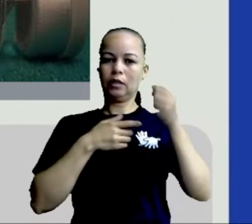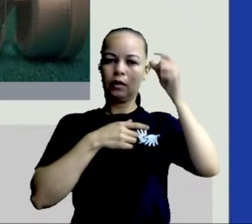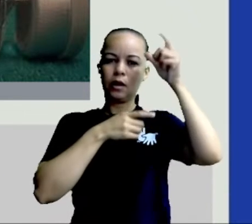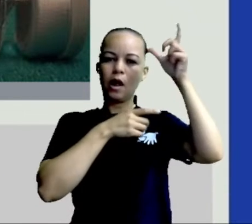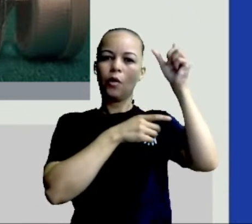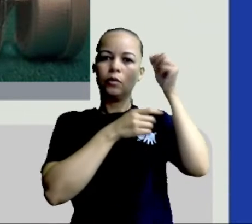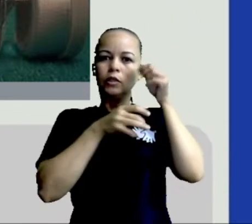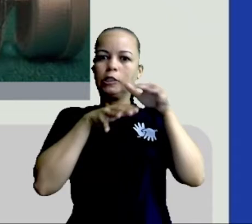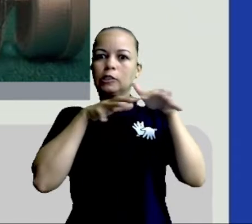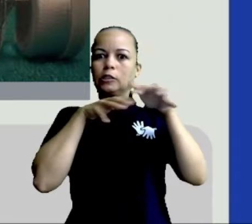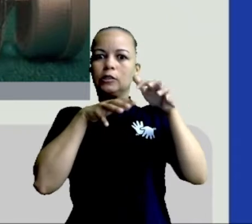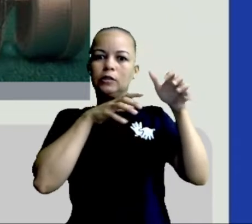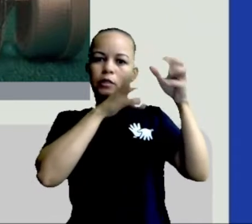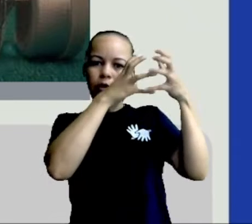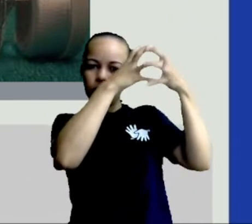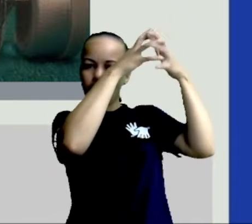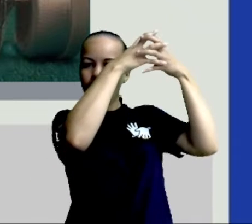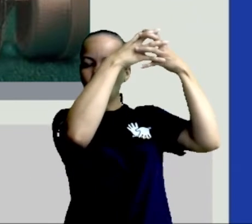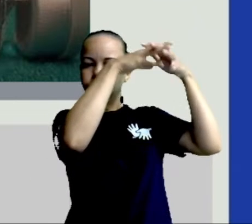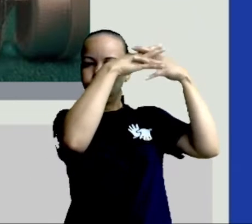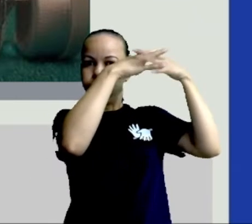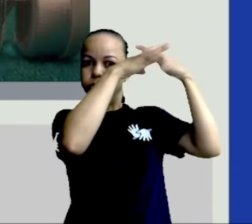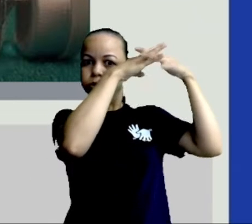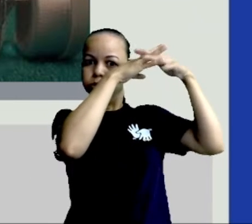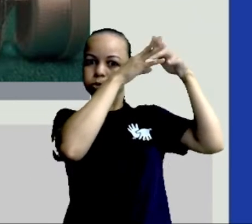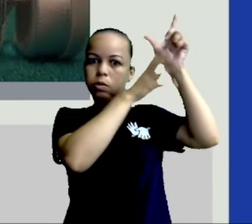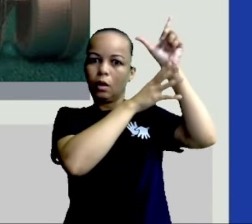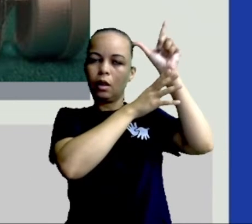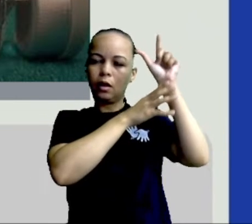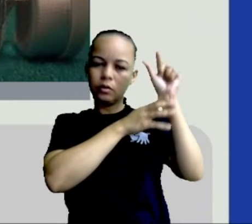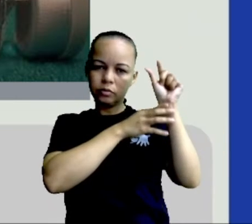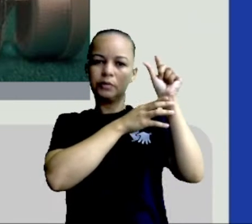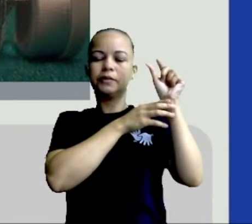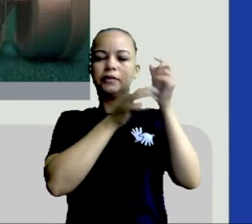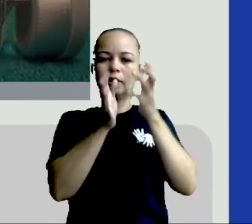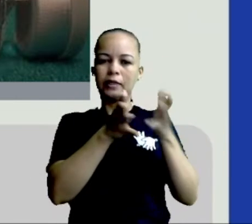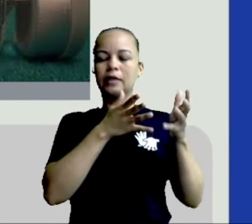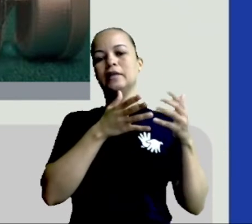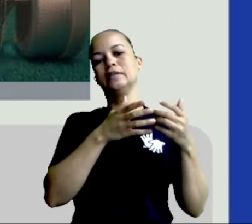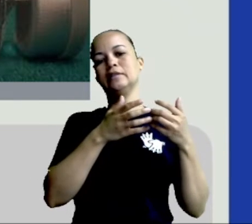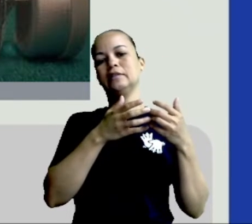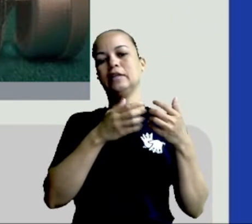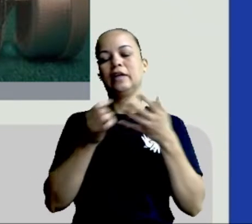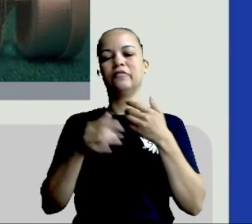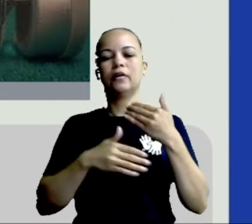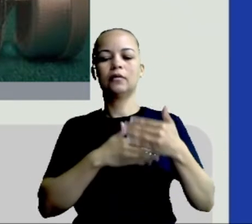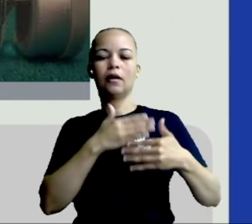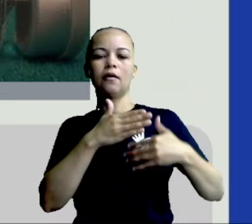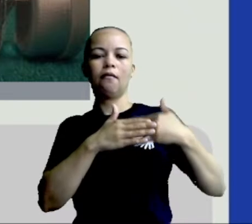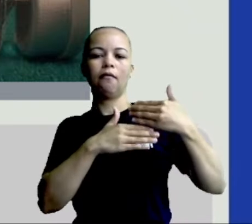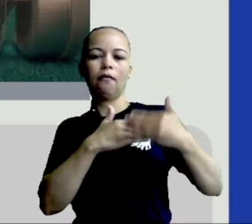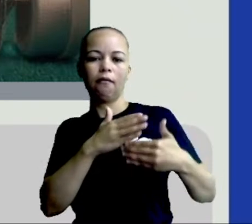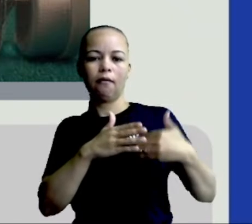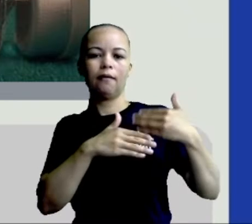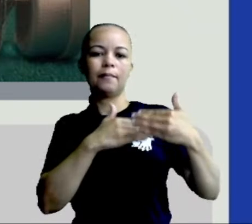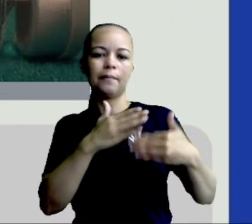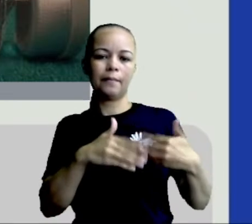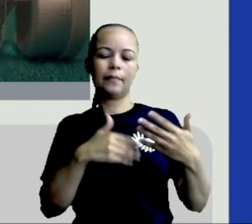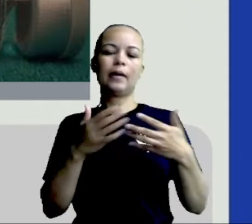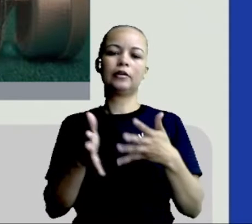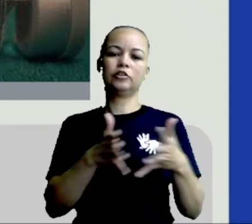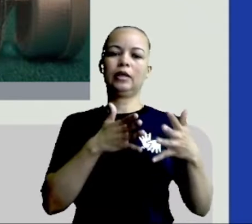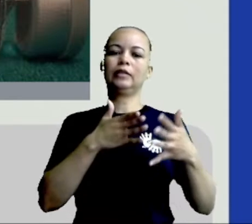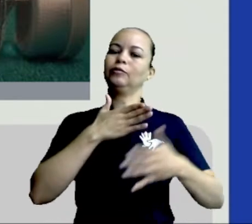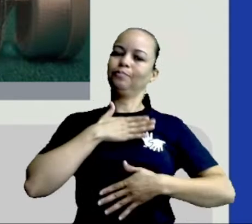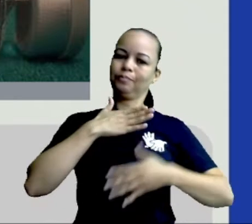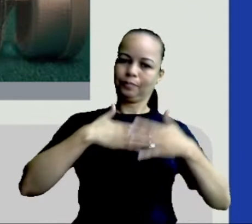cérebro, o meu organismo ele vai ficar mais lento, tendo em vista que é o meu sistema nervoso central que vai reger, né, todas as ações